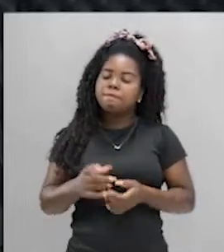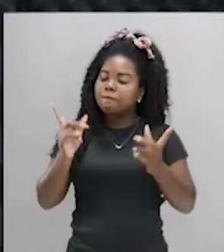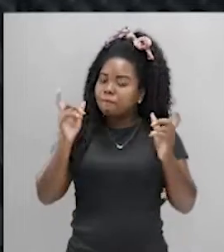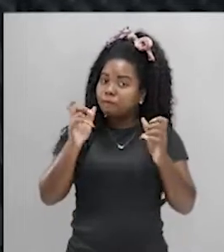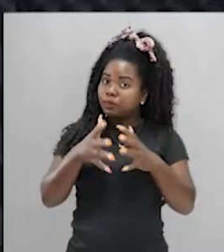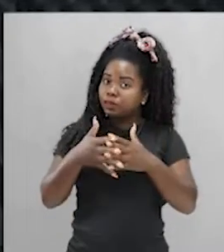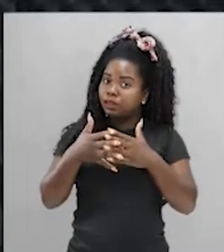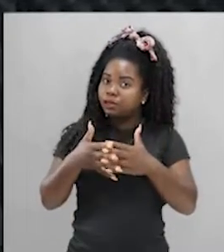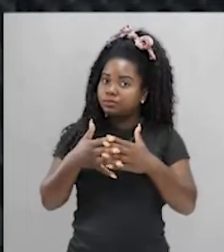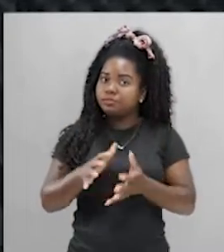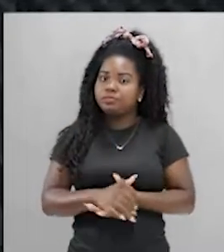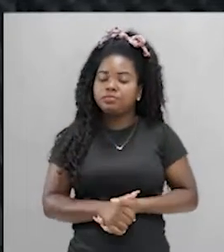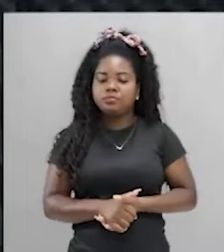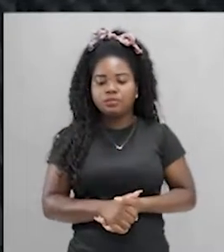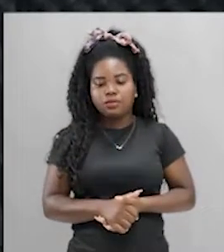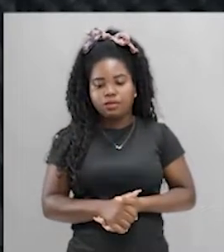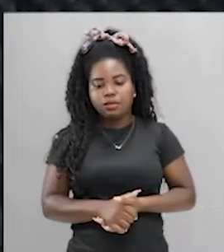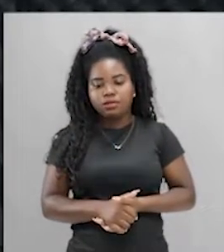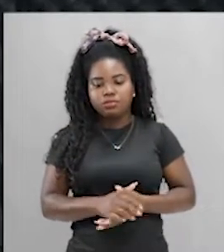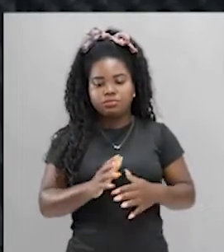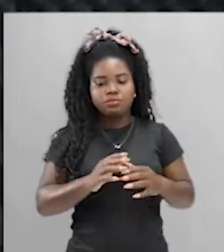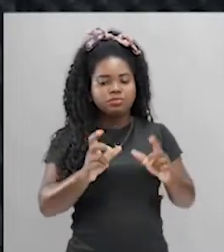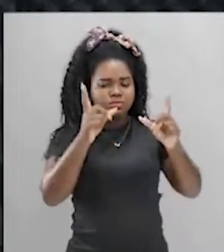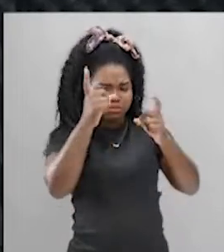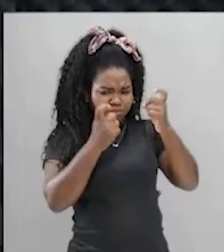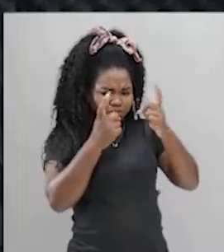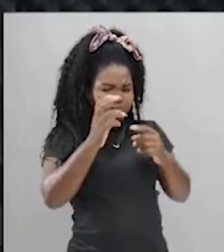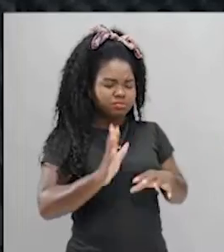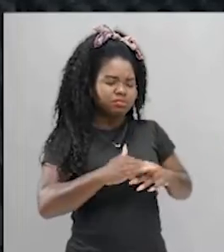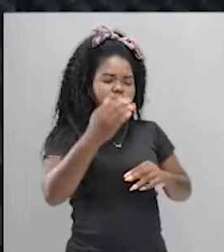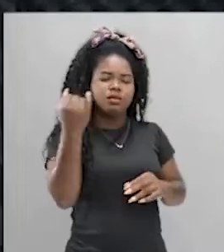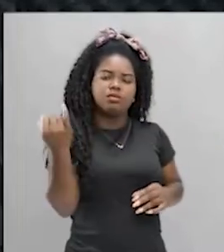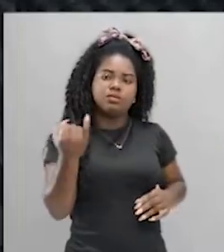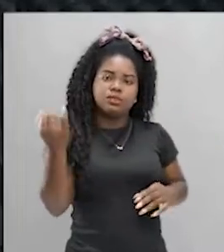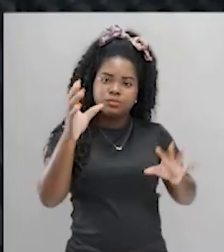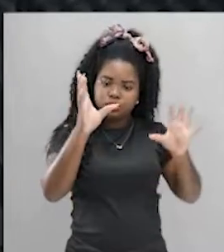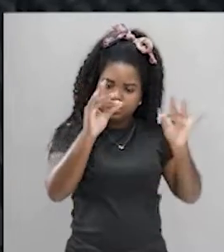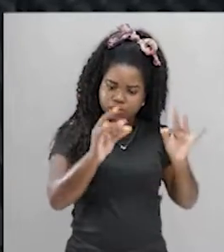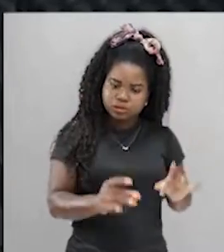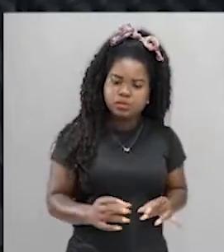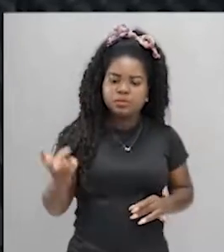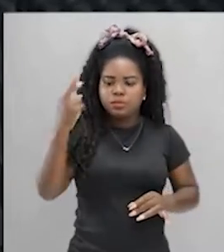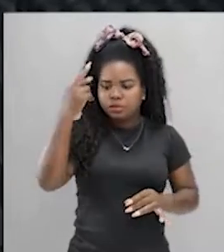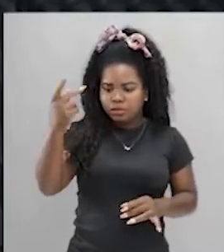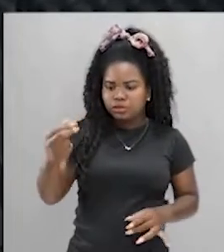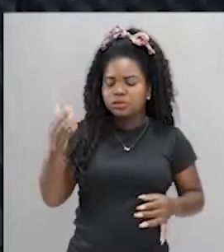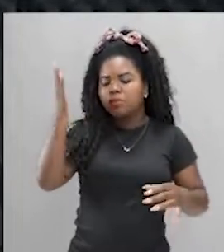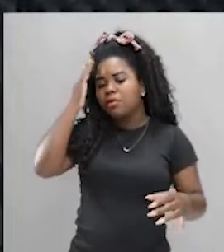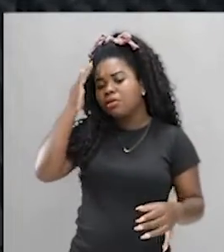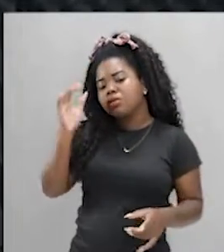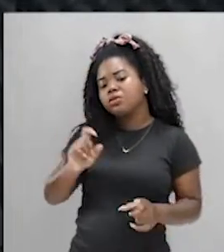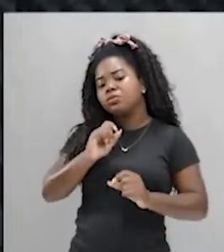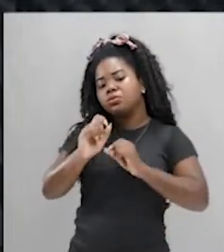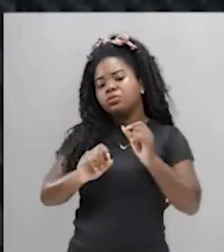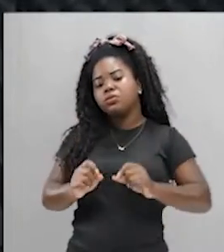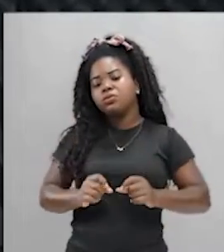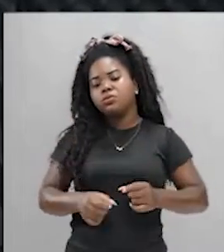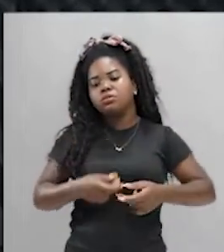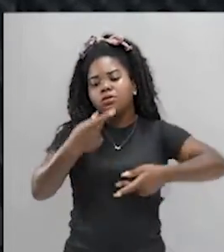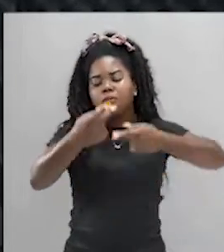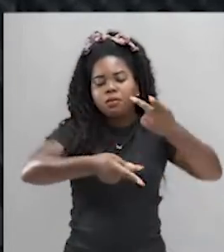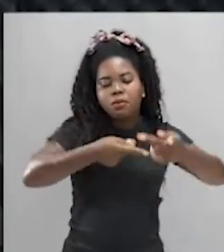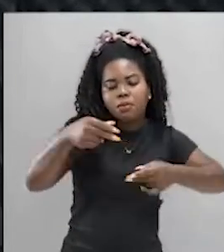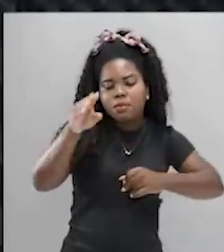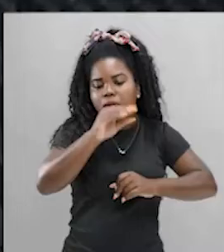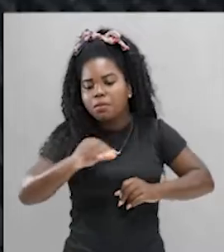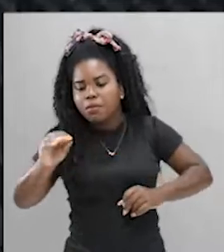complexa. Os microgestos, às vezes, são mais importantes, os detalhes que você não percebe, para a história e para a compreensão do que está sendo contado.